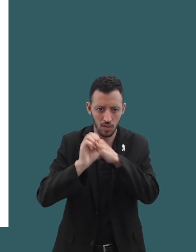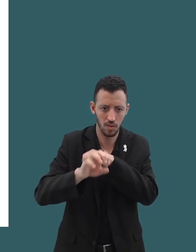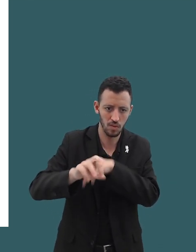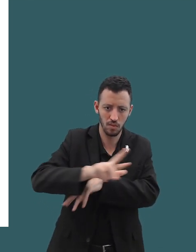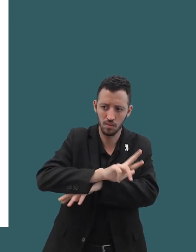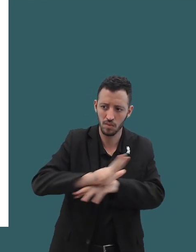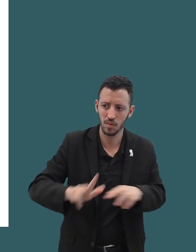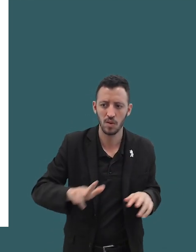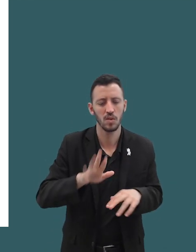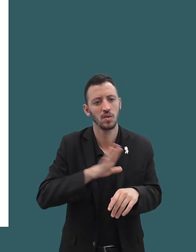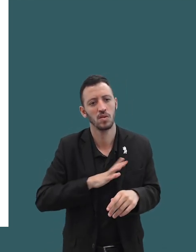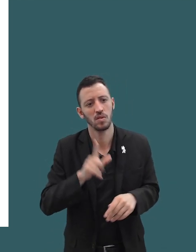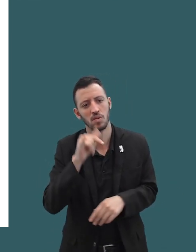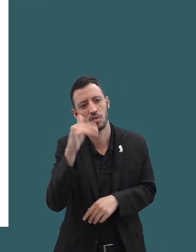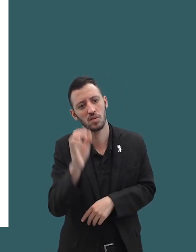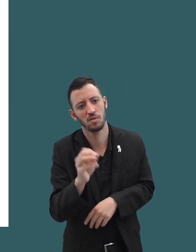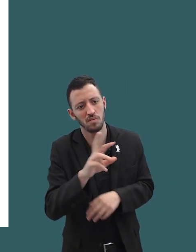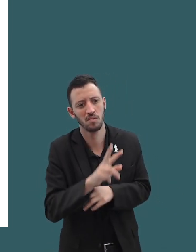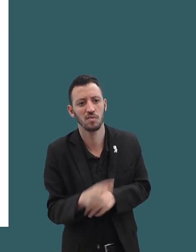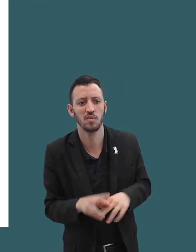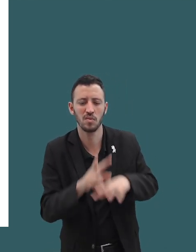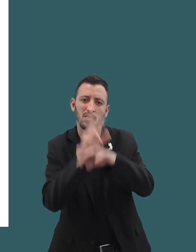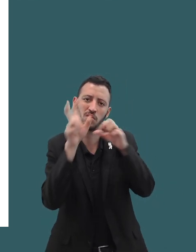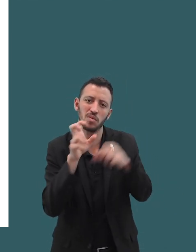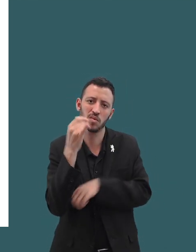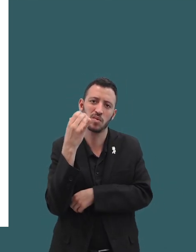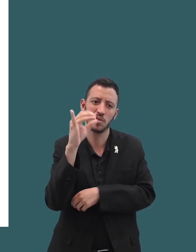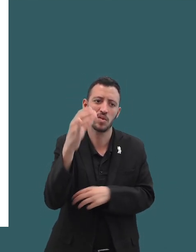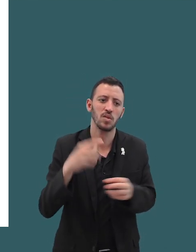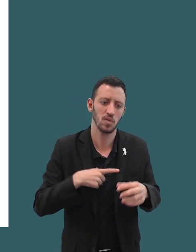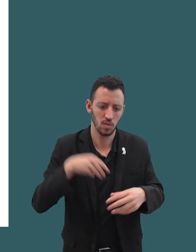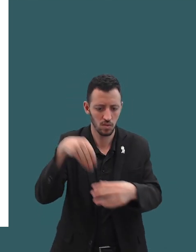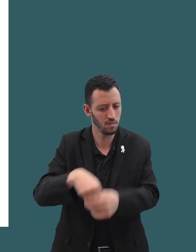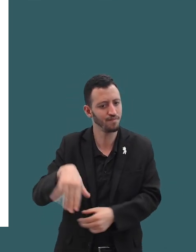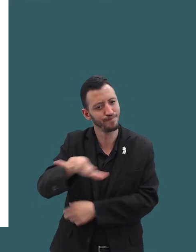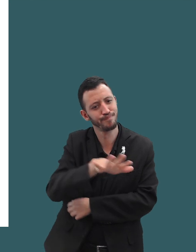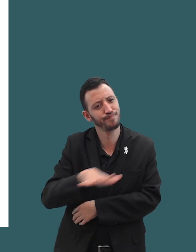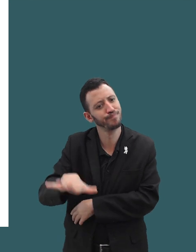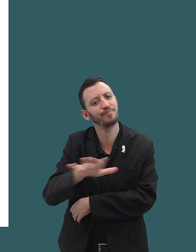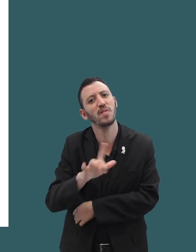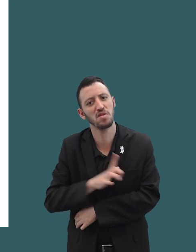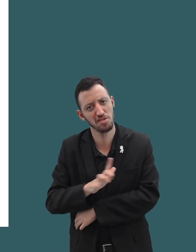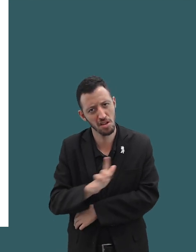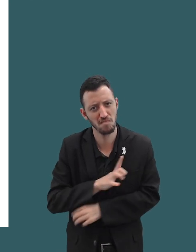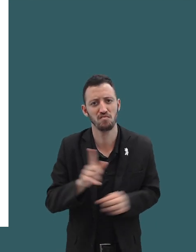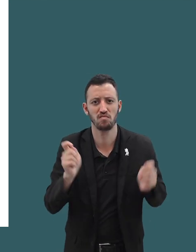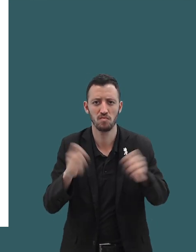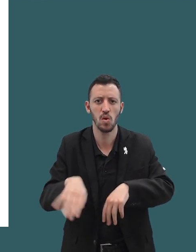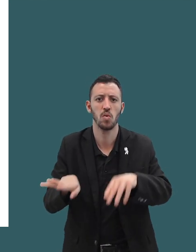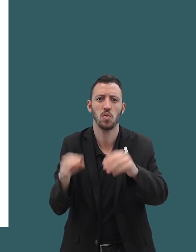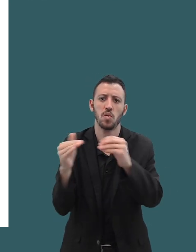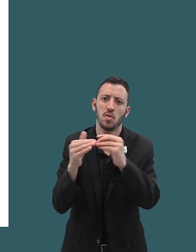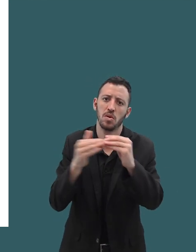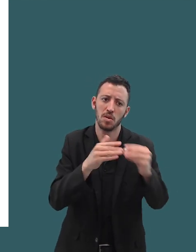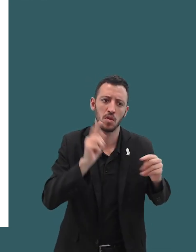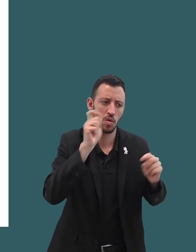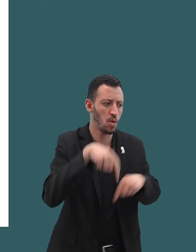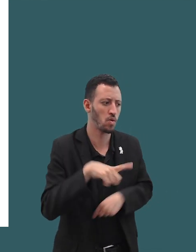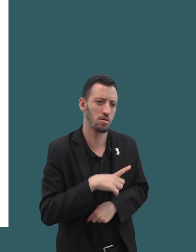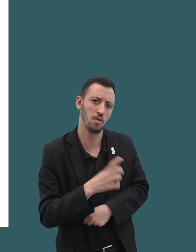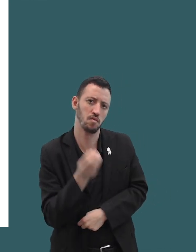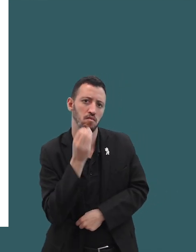lixo, trata uma série de temas, e a ciência está permeada por todos esses objetos. Entretanto, não tem uma